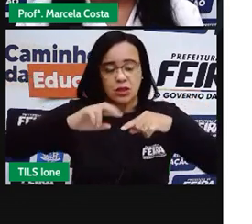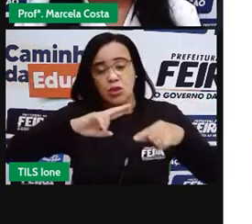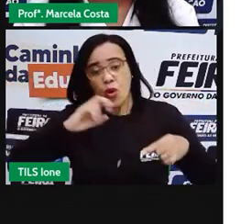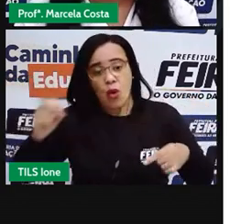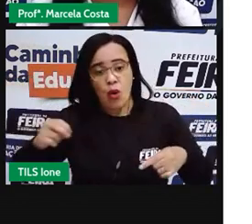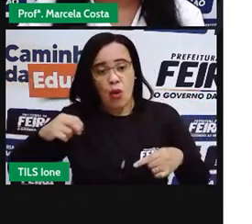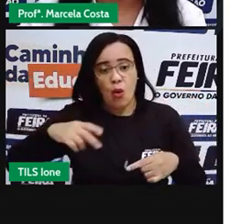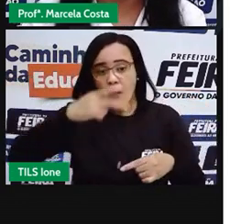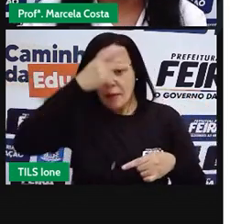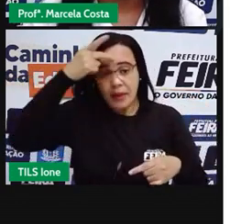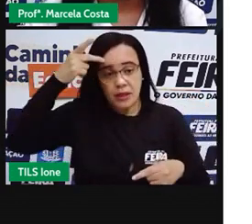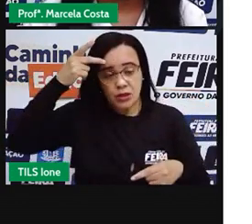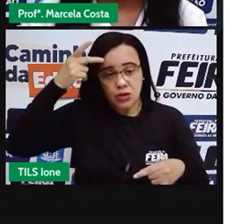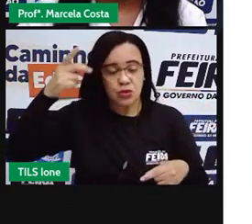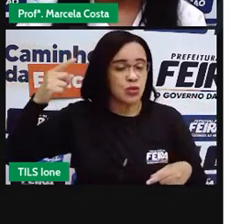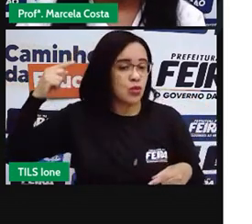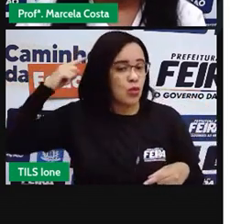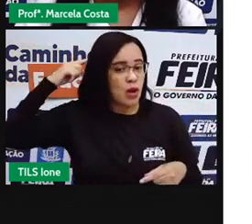e